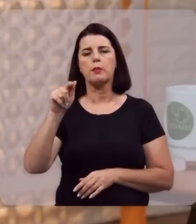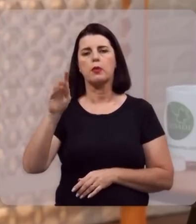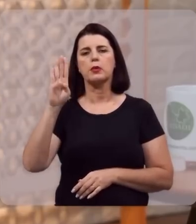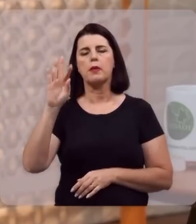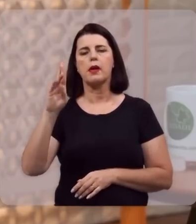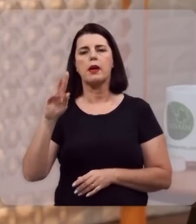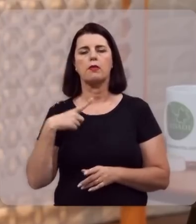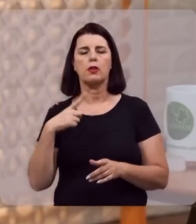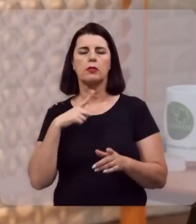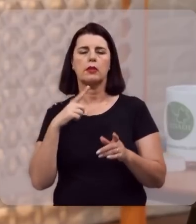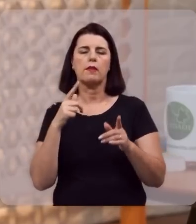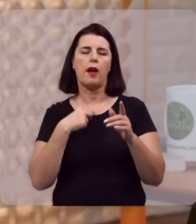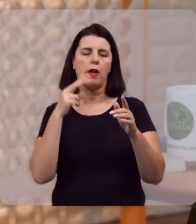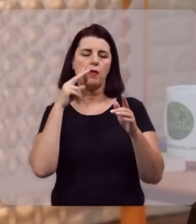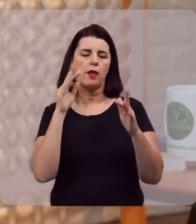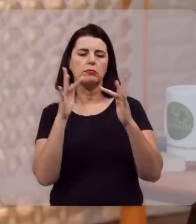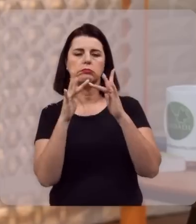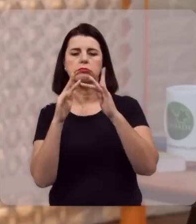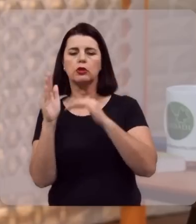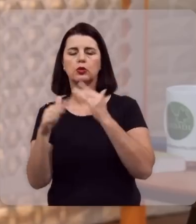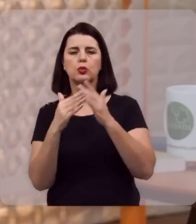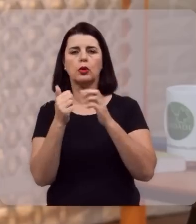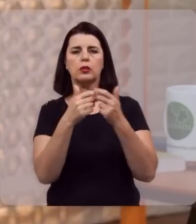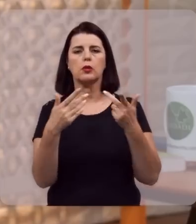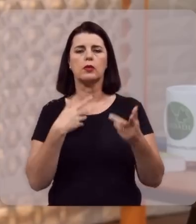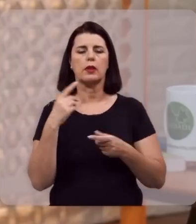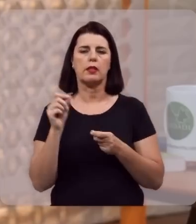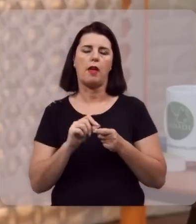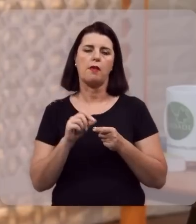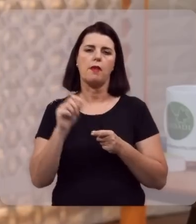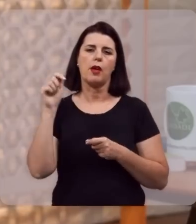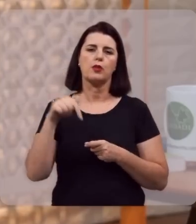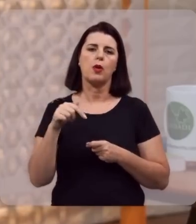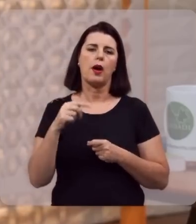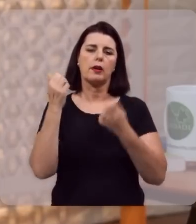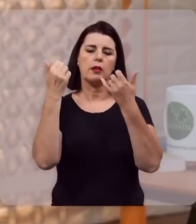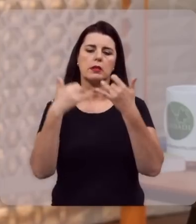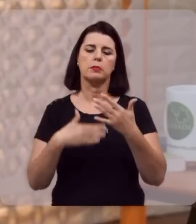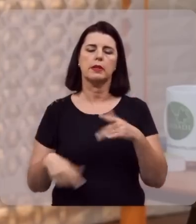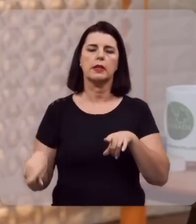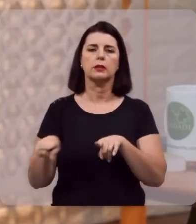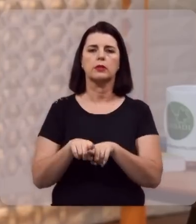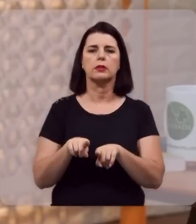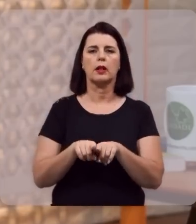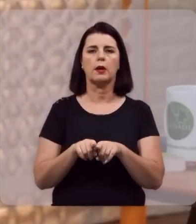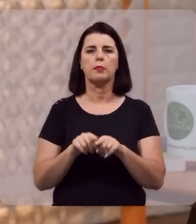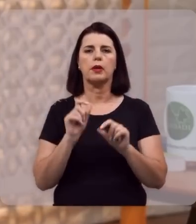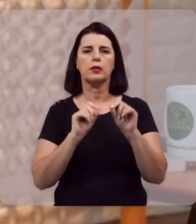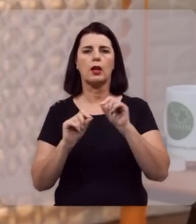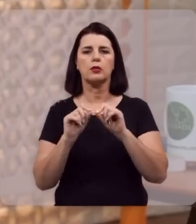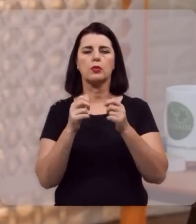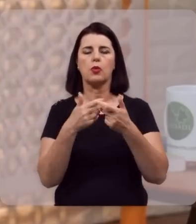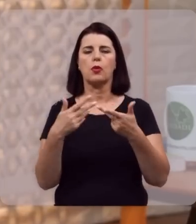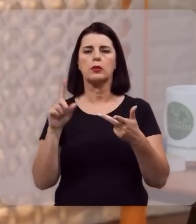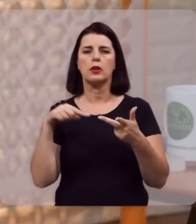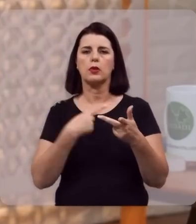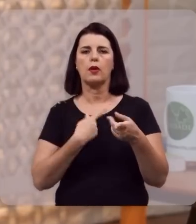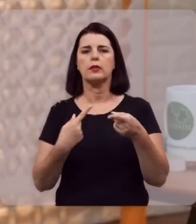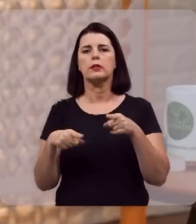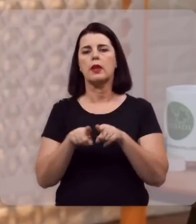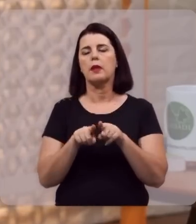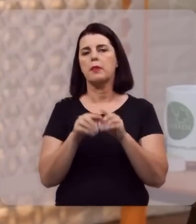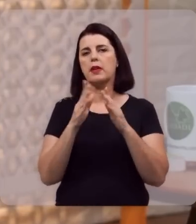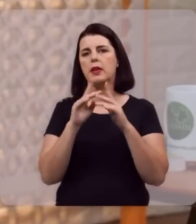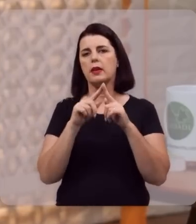multi.ipb.org.br. Você vai ter contato com tudo aquilo que nós temos produzido, com muito carinho para você, explicando um pouquinho também daquilo que nós,